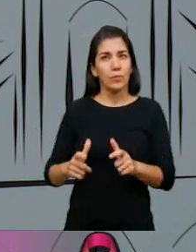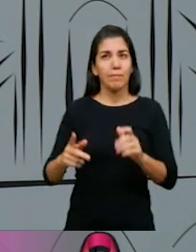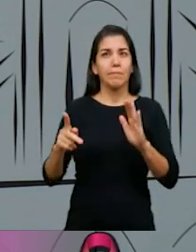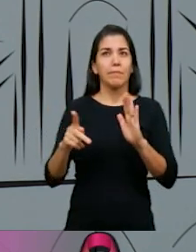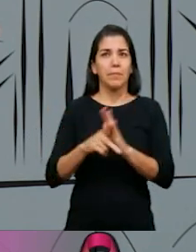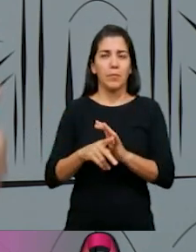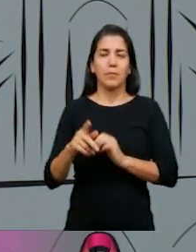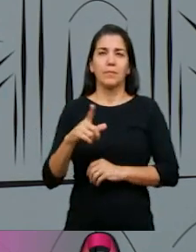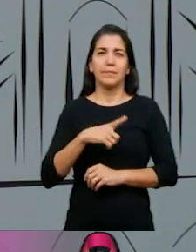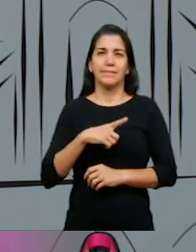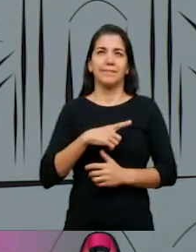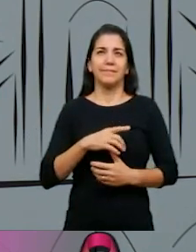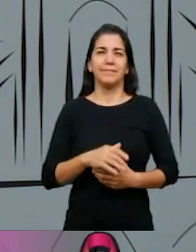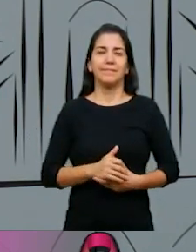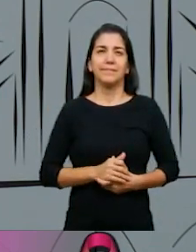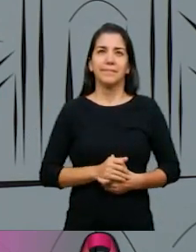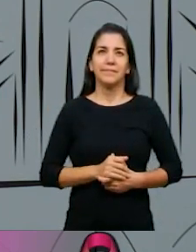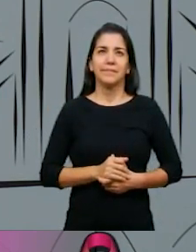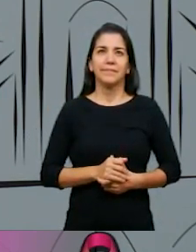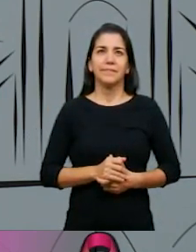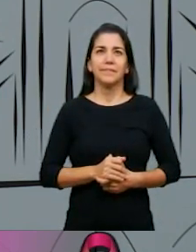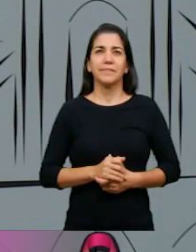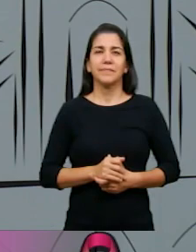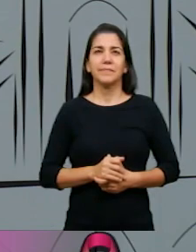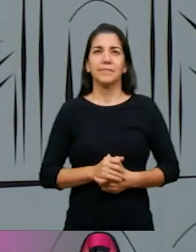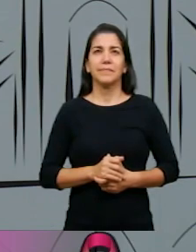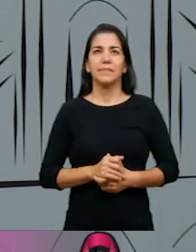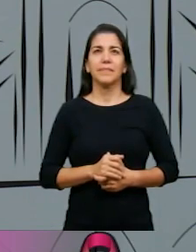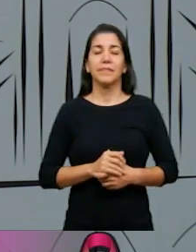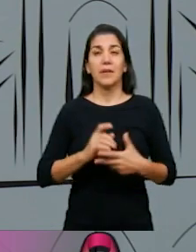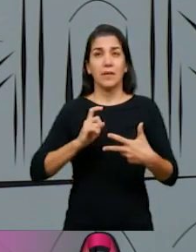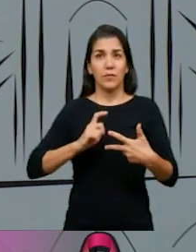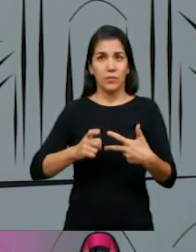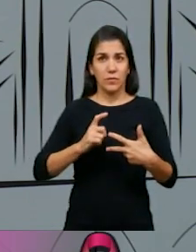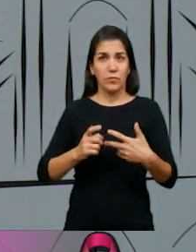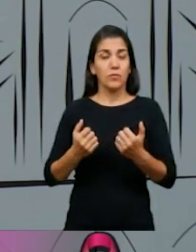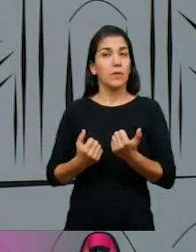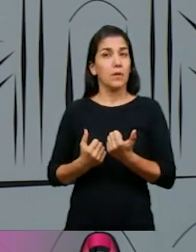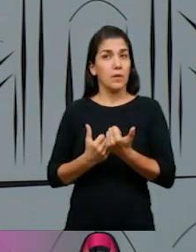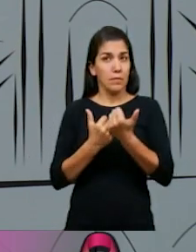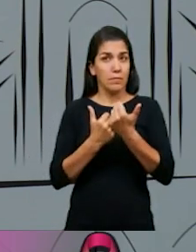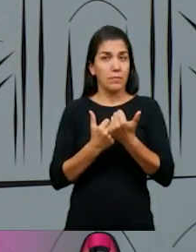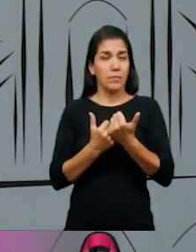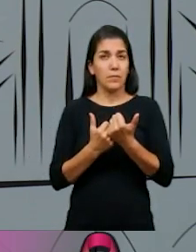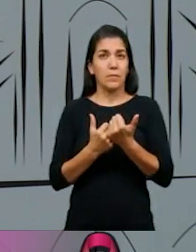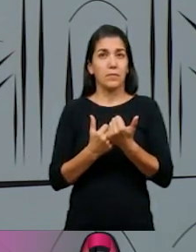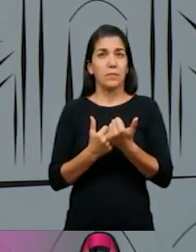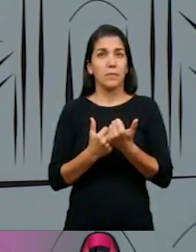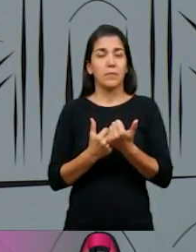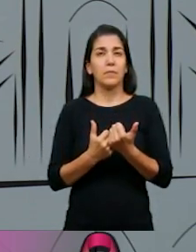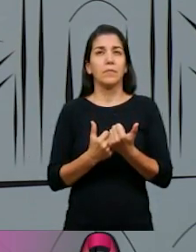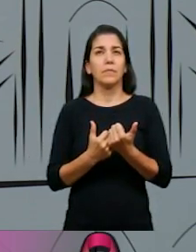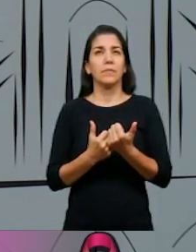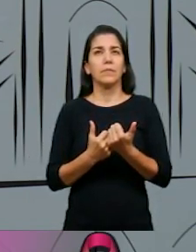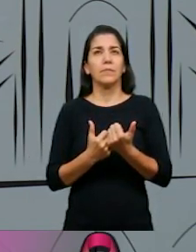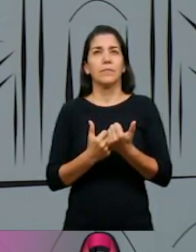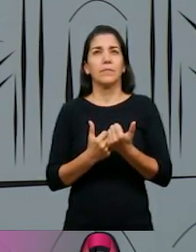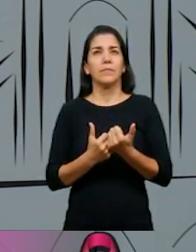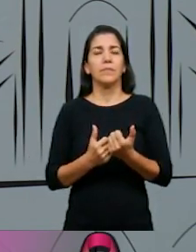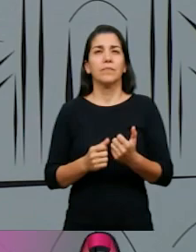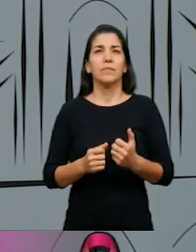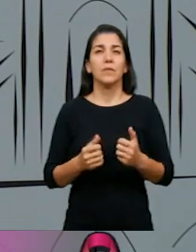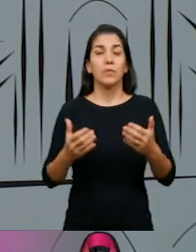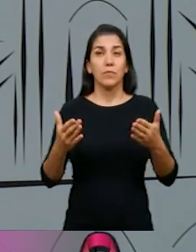que nós contamos com o apoio do Executivo Municipal, levamos essa demanda para ele, ele nos atendeu,